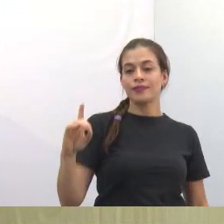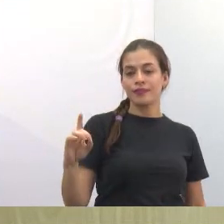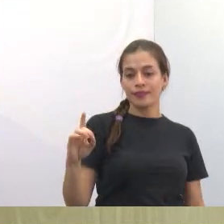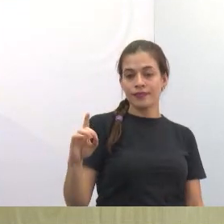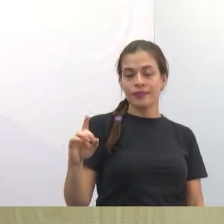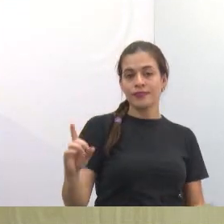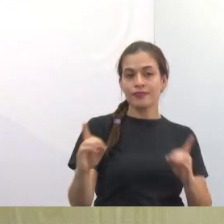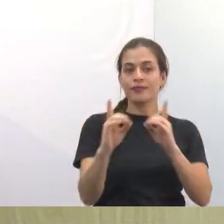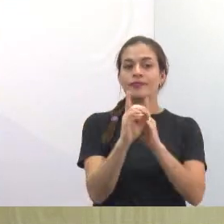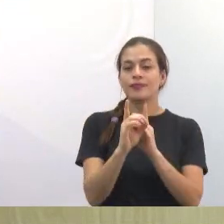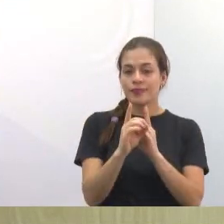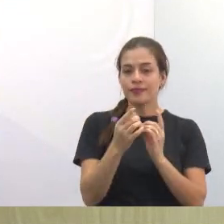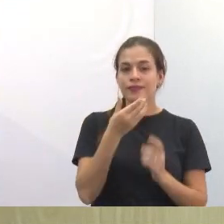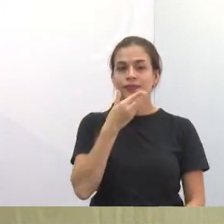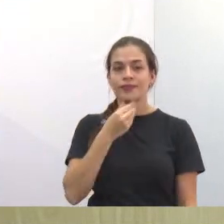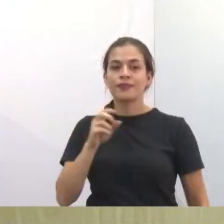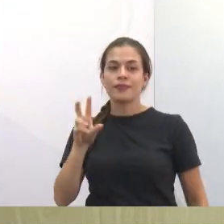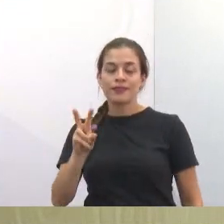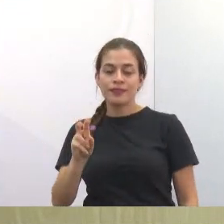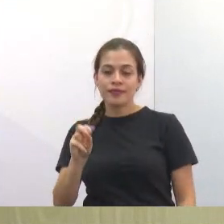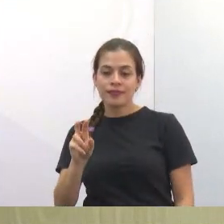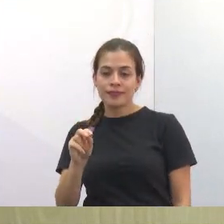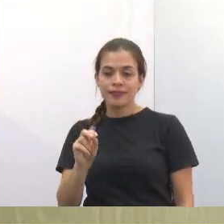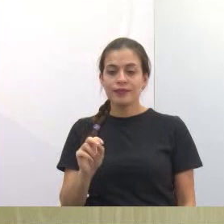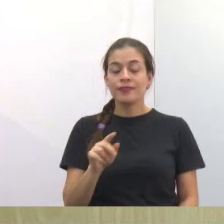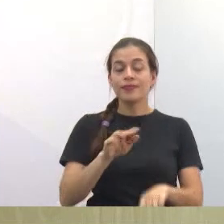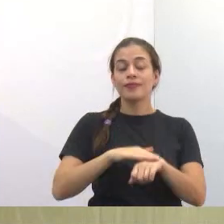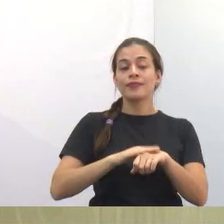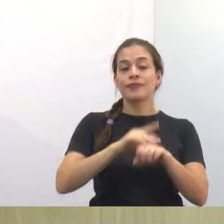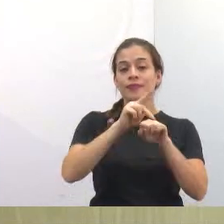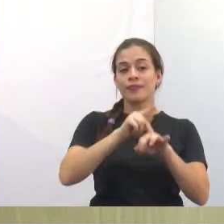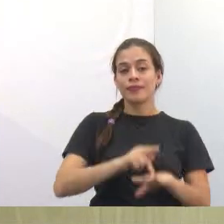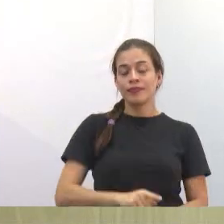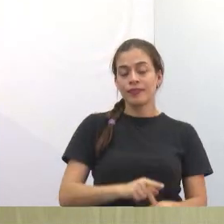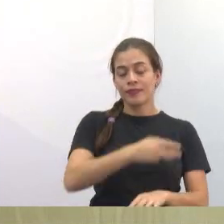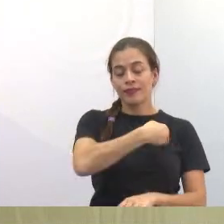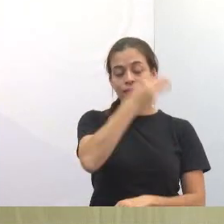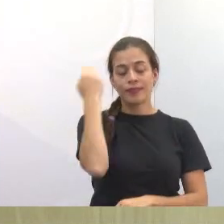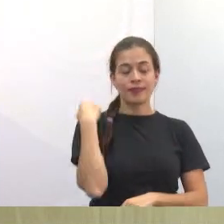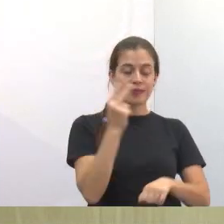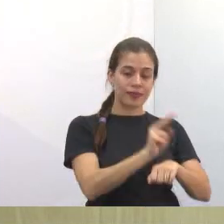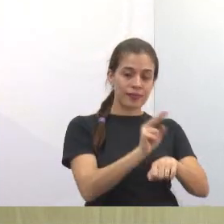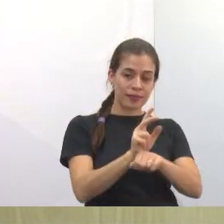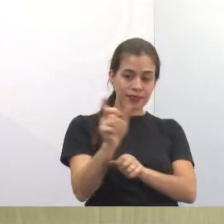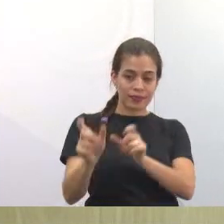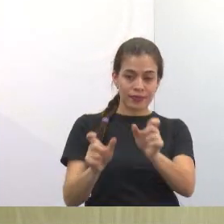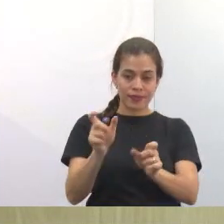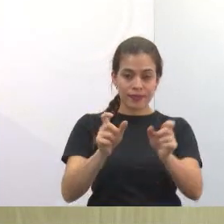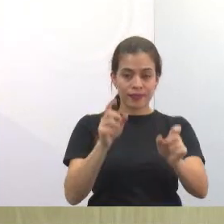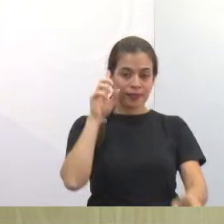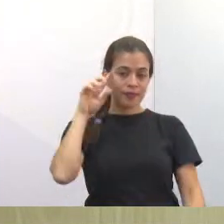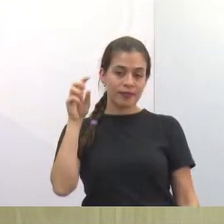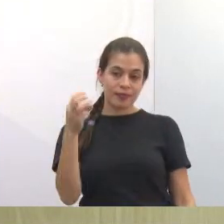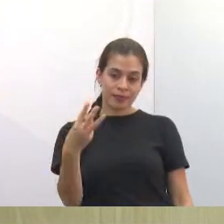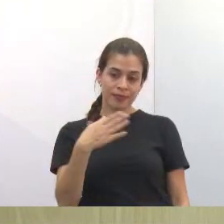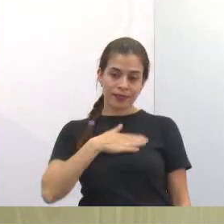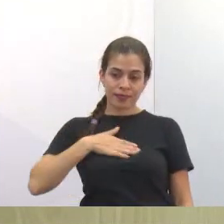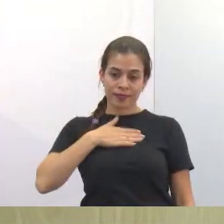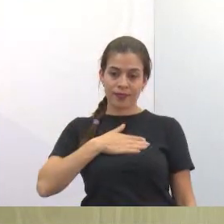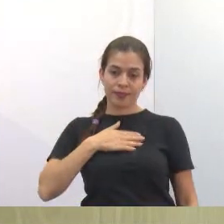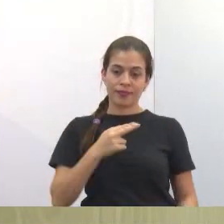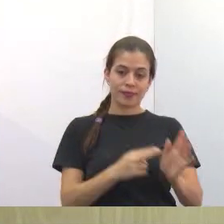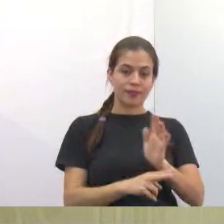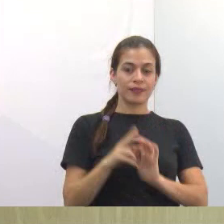avós, realizado na paróquia Maria Auxiliadora dos Cristãos, no último 3 de agosto. Autoria, Valmir do Parque, Meia